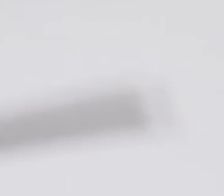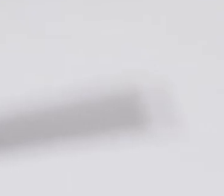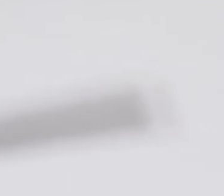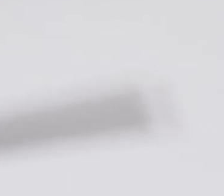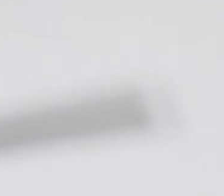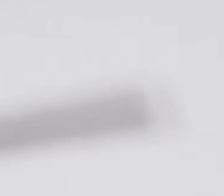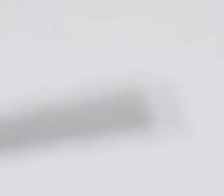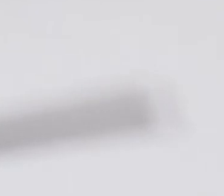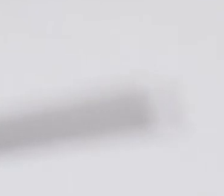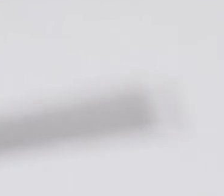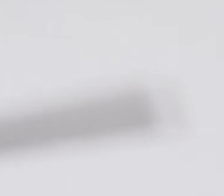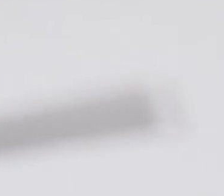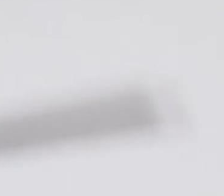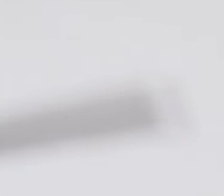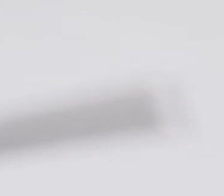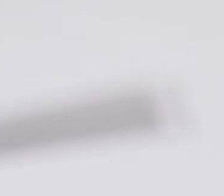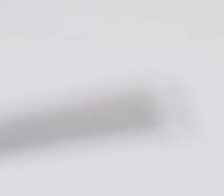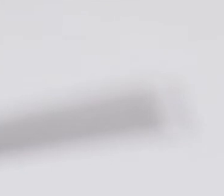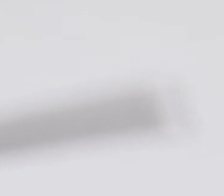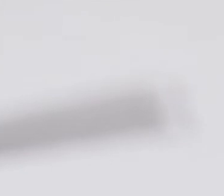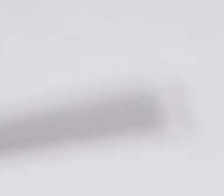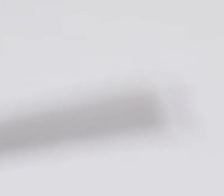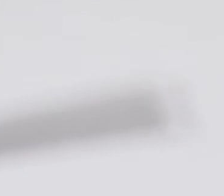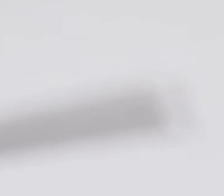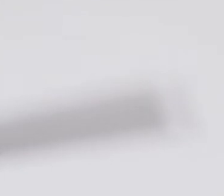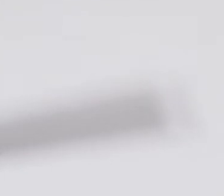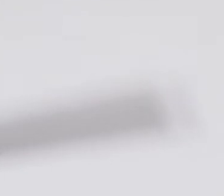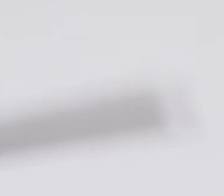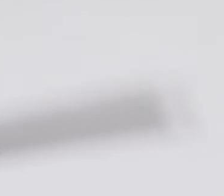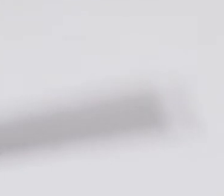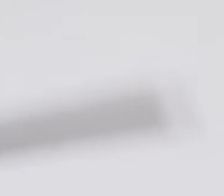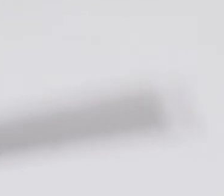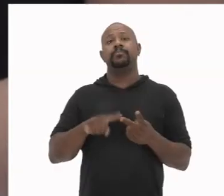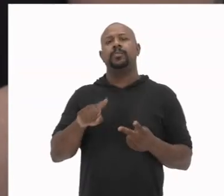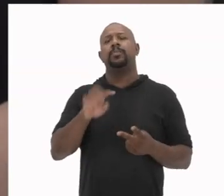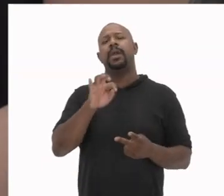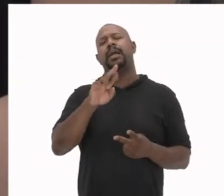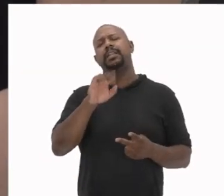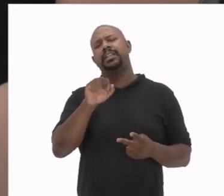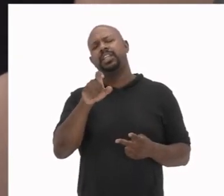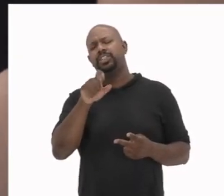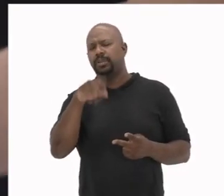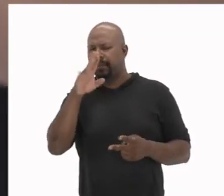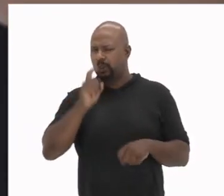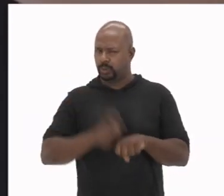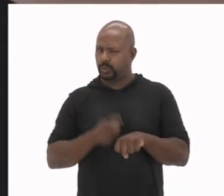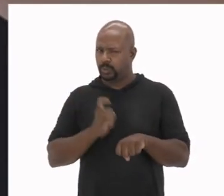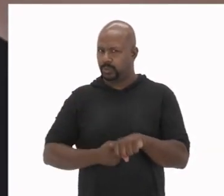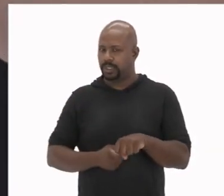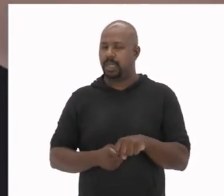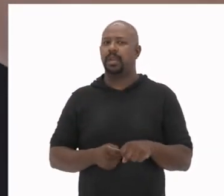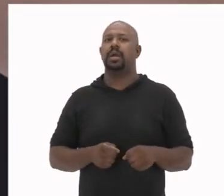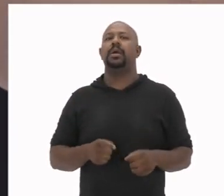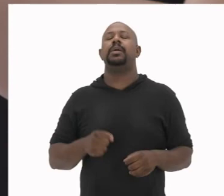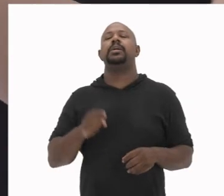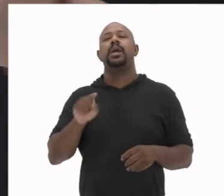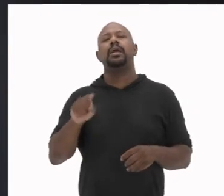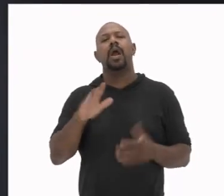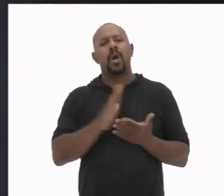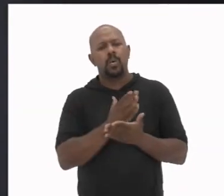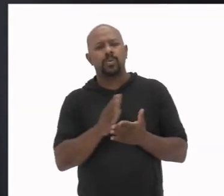escova do tipo bigode com cerdas pretas e cabo de plástico na cor azul. Essa aqui é uma trincha um pouco mais